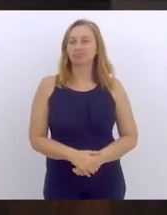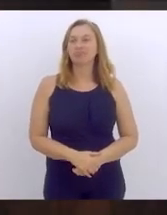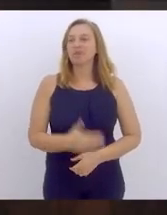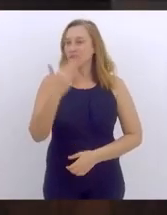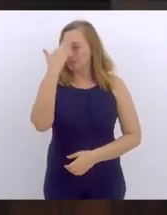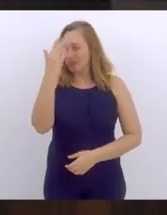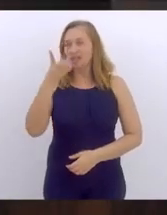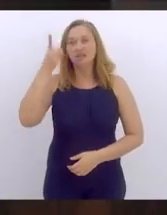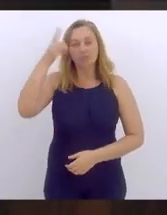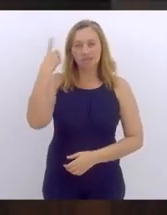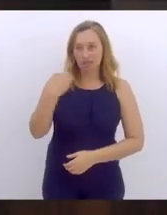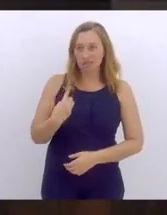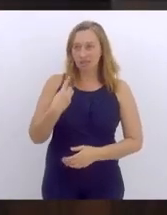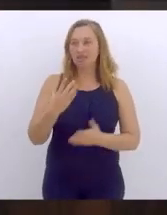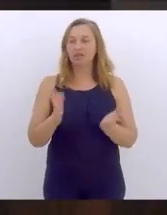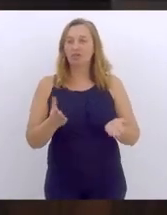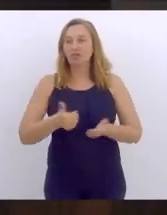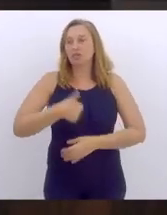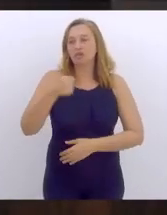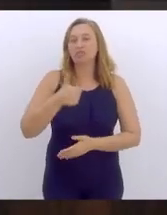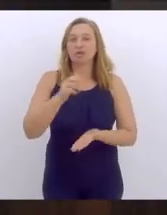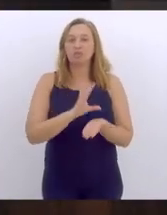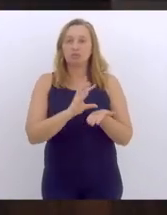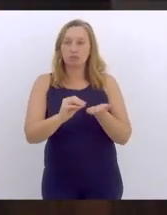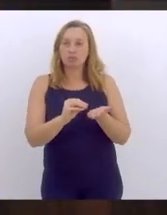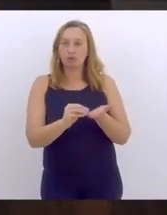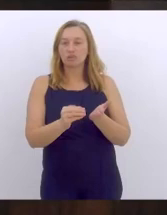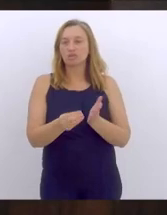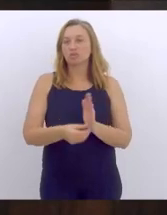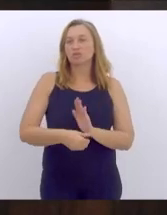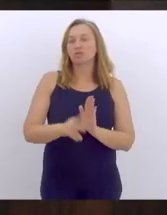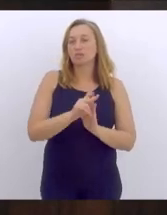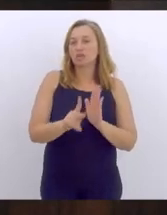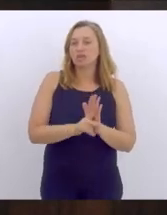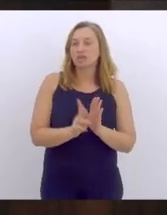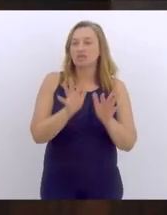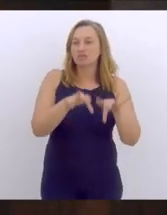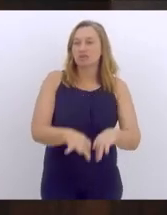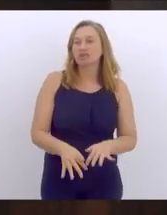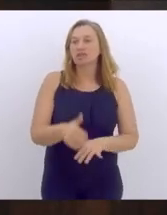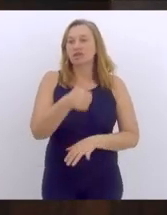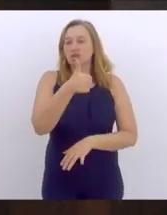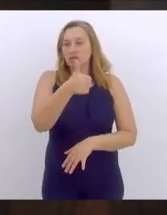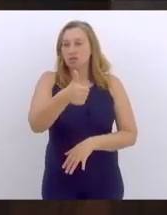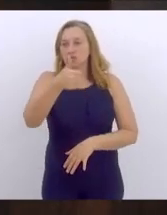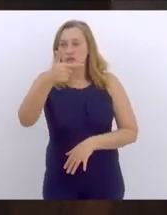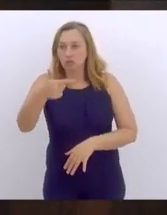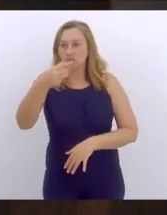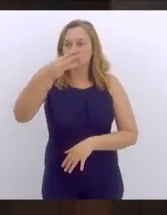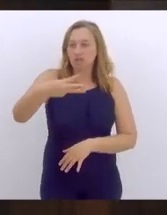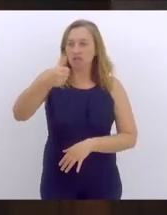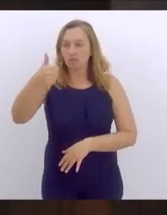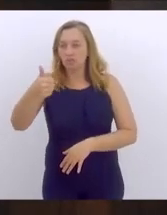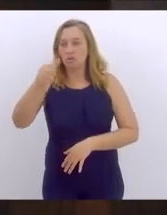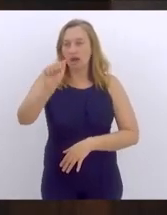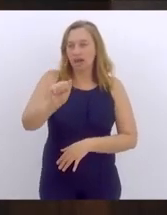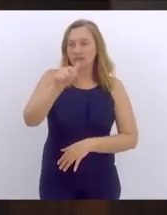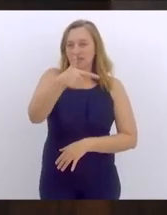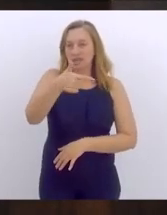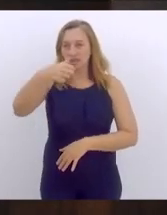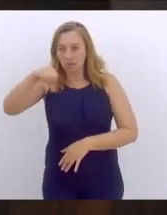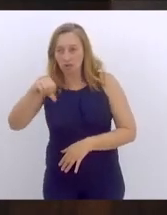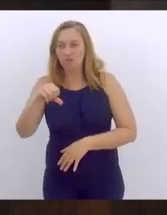deputada Dani. Então, vamos ao primeiro projeto da pauta. Redação final, projeto de lei 1231-A de 19, de autoria dos